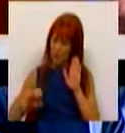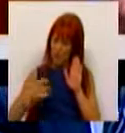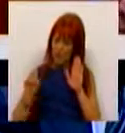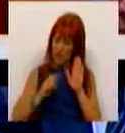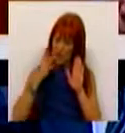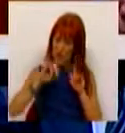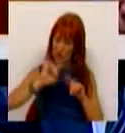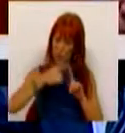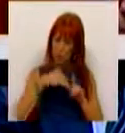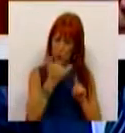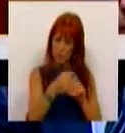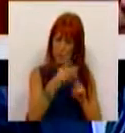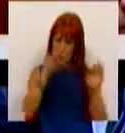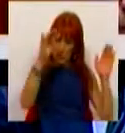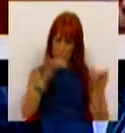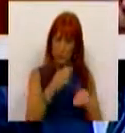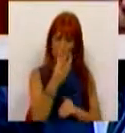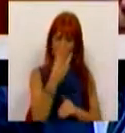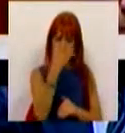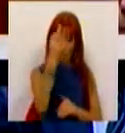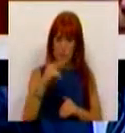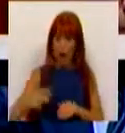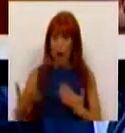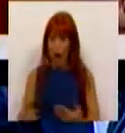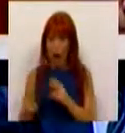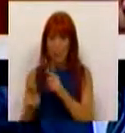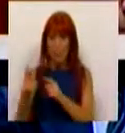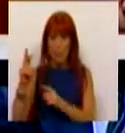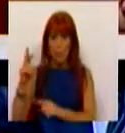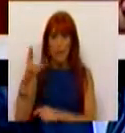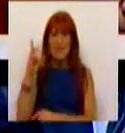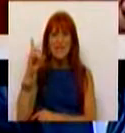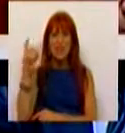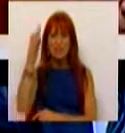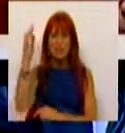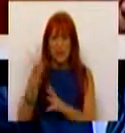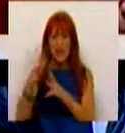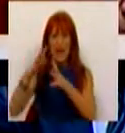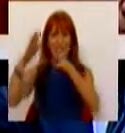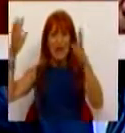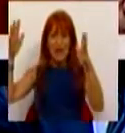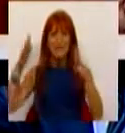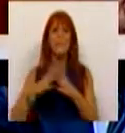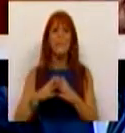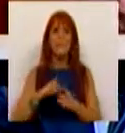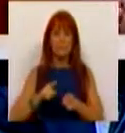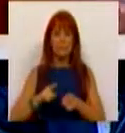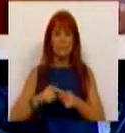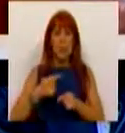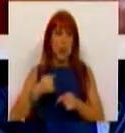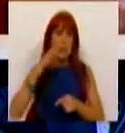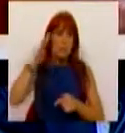trimestre de 2016 estavam a cair 3%, estão neste momento a subir 6%. Daqui